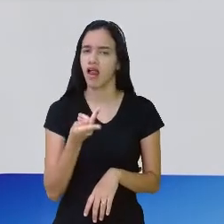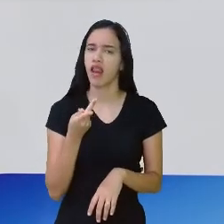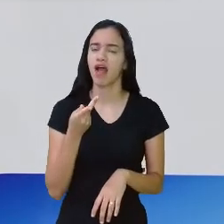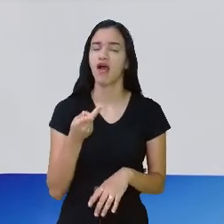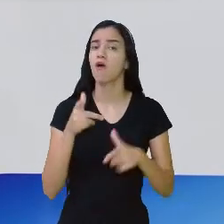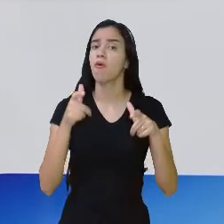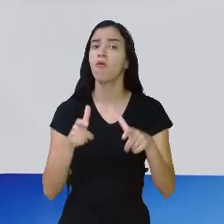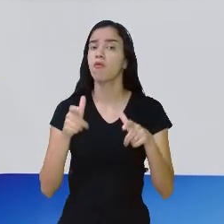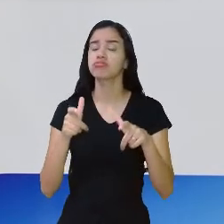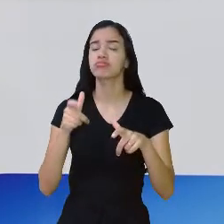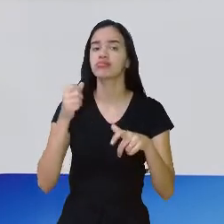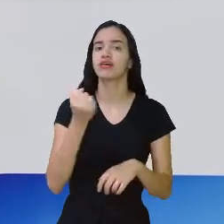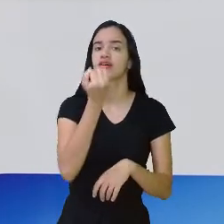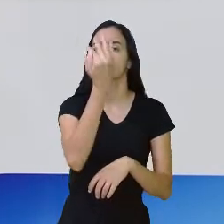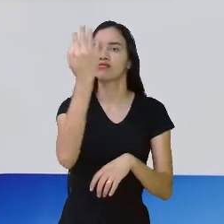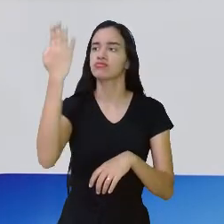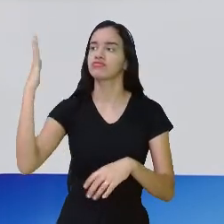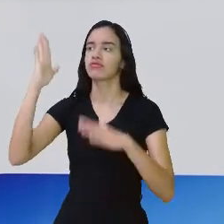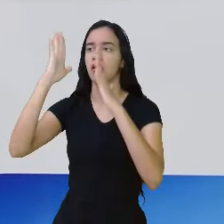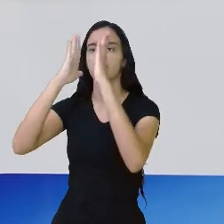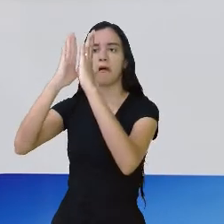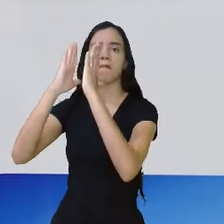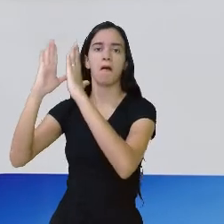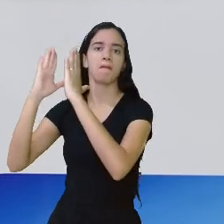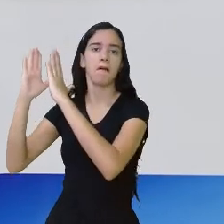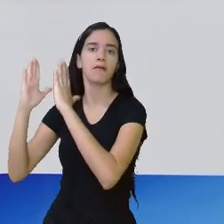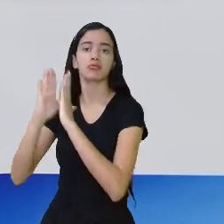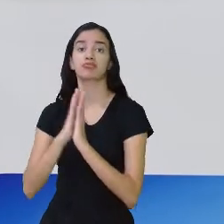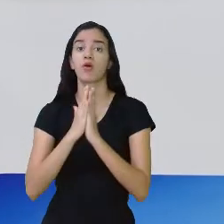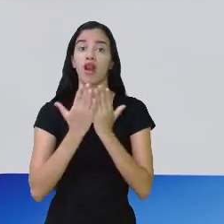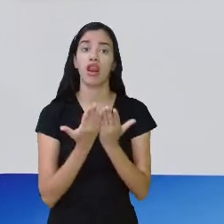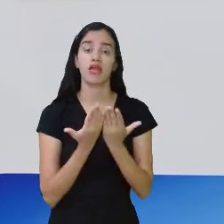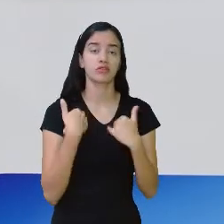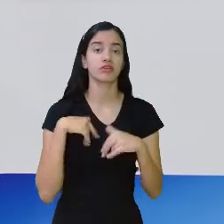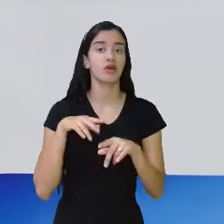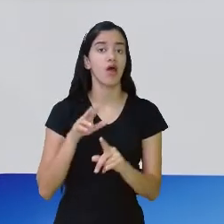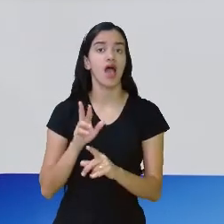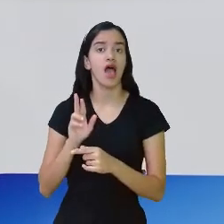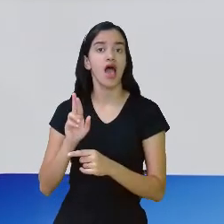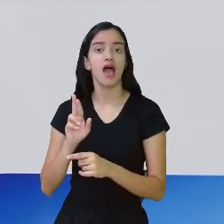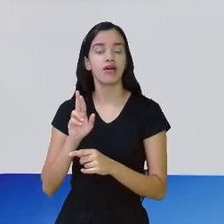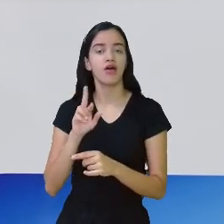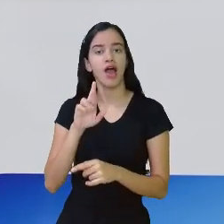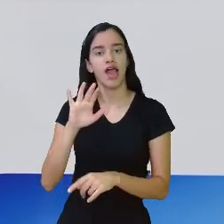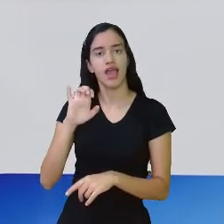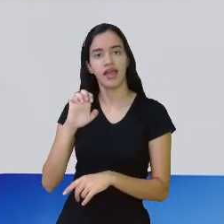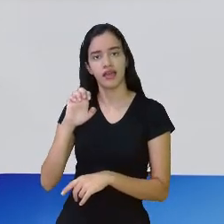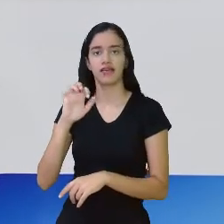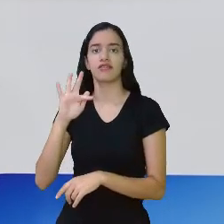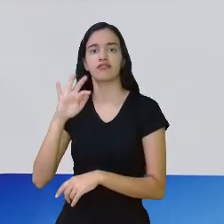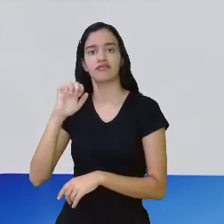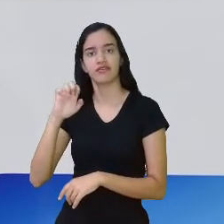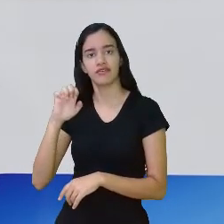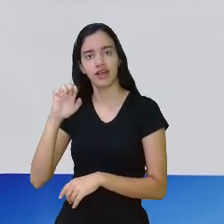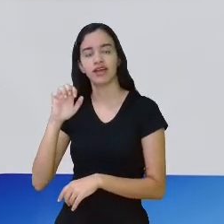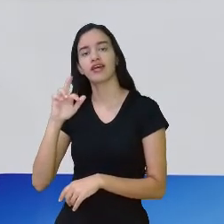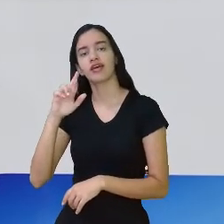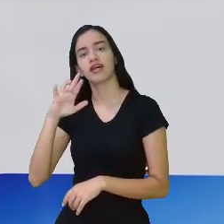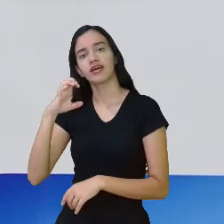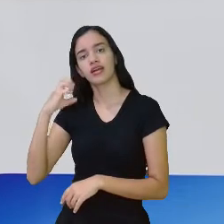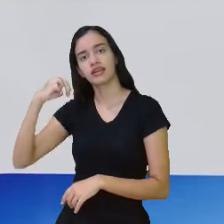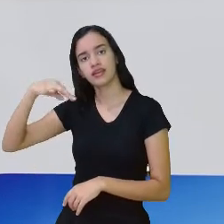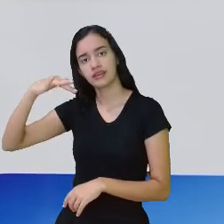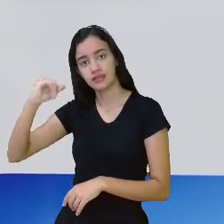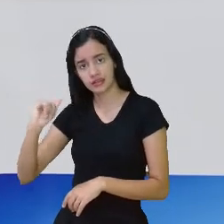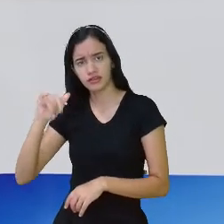livro. O poema que eu trouxe hoje, talvez você encontre, não é referência da árvore, mas talvez vocês encontrem por lá, ou os